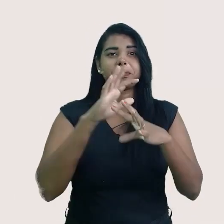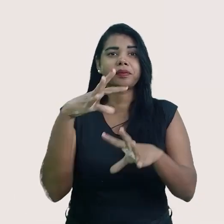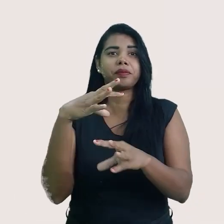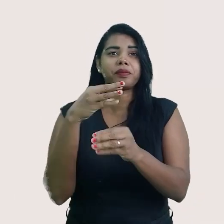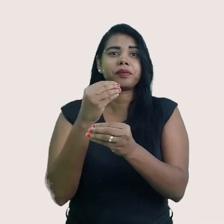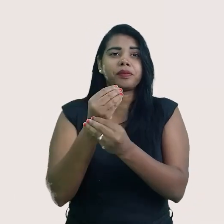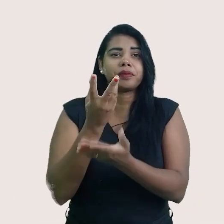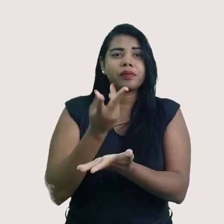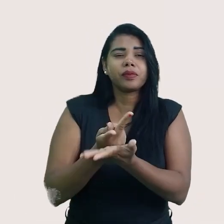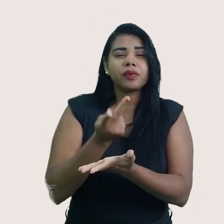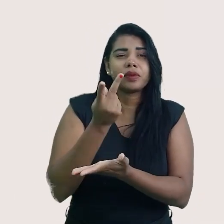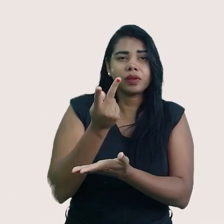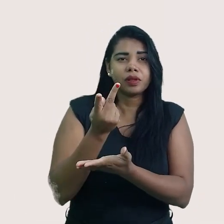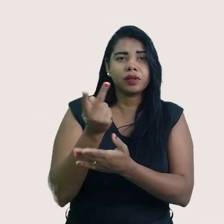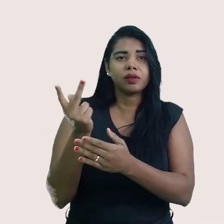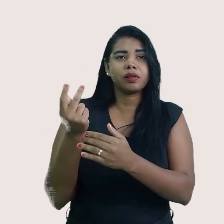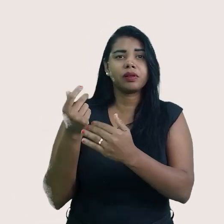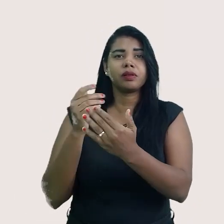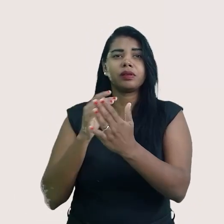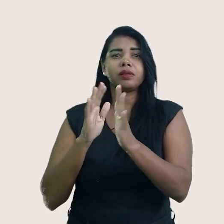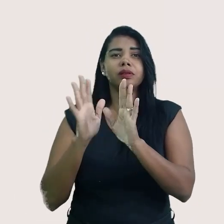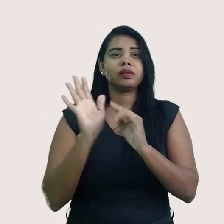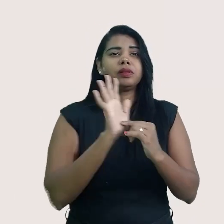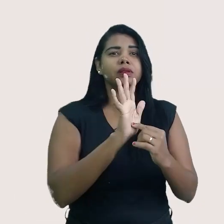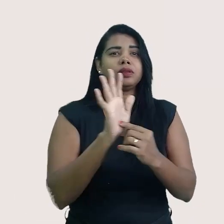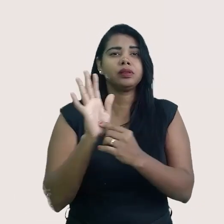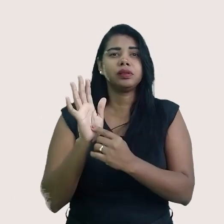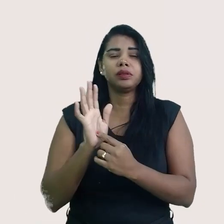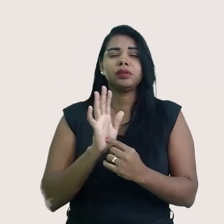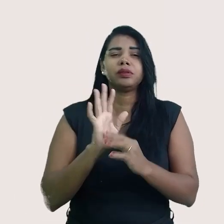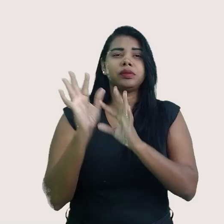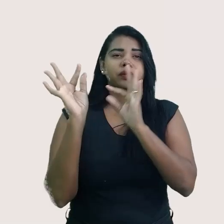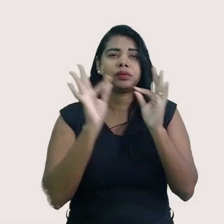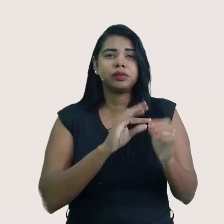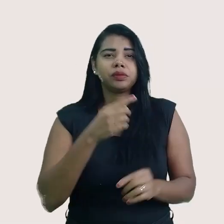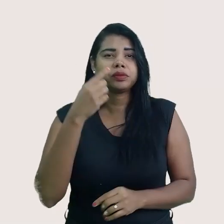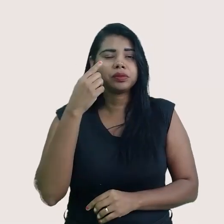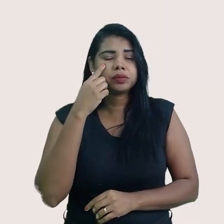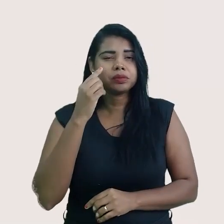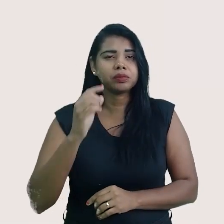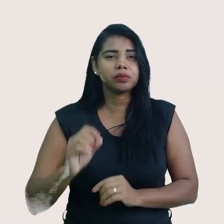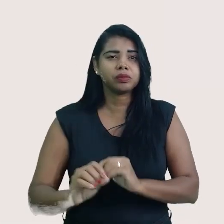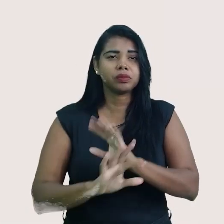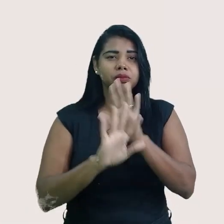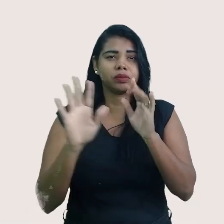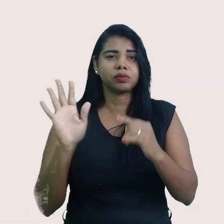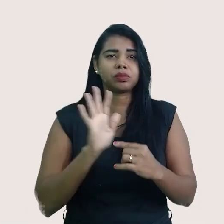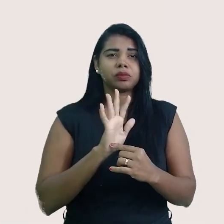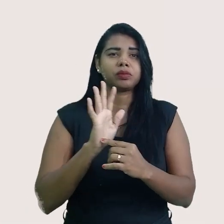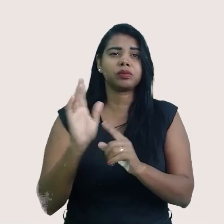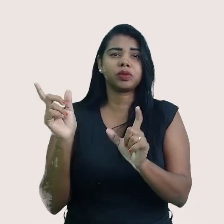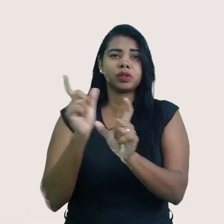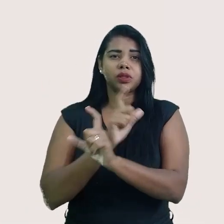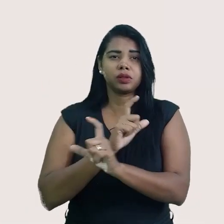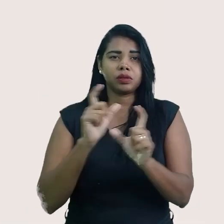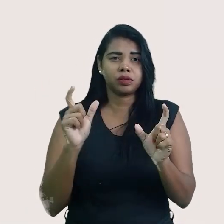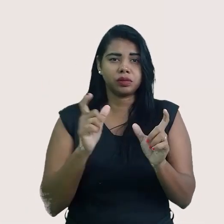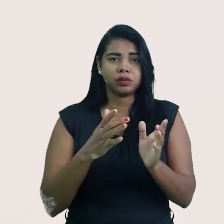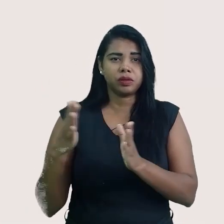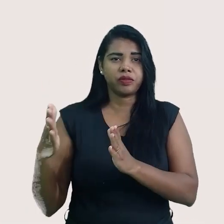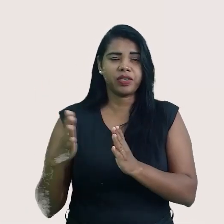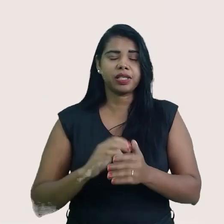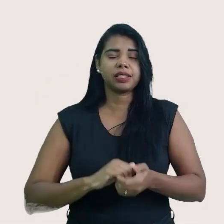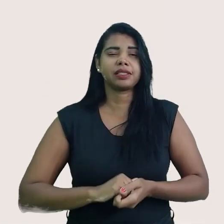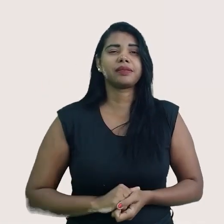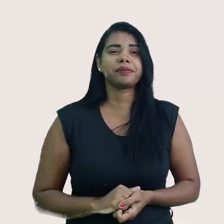desse feixe incide na interface óleo e água e sofre reflexão sem inversão de